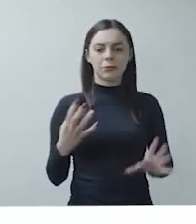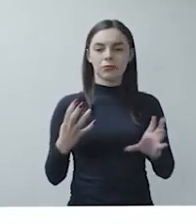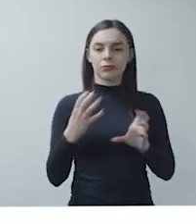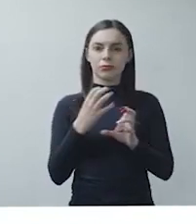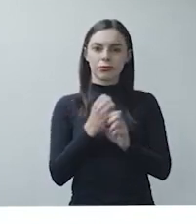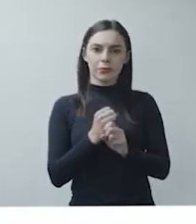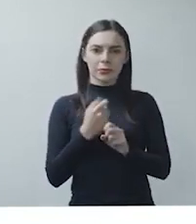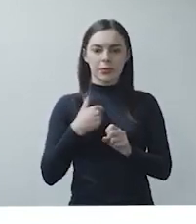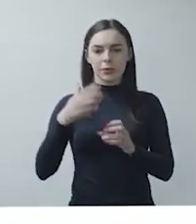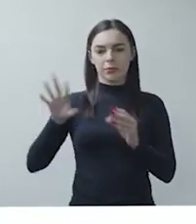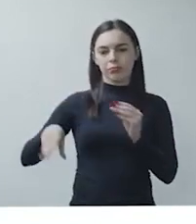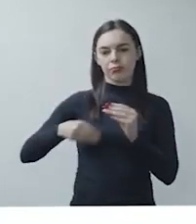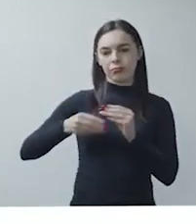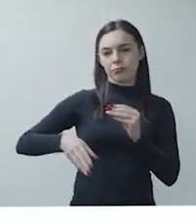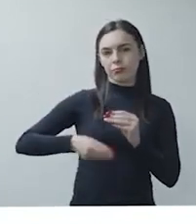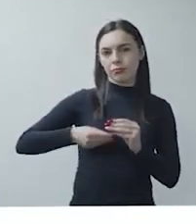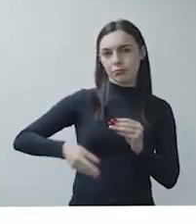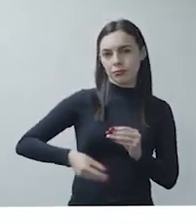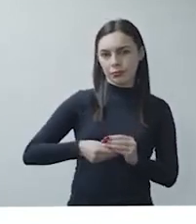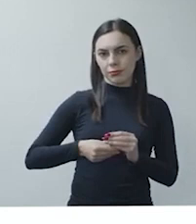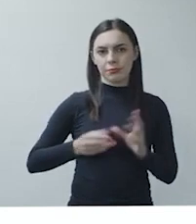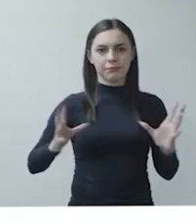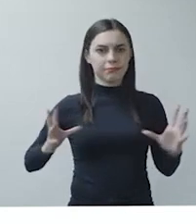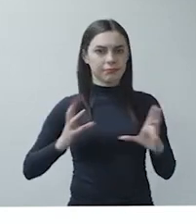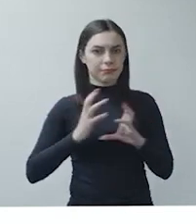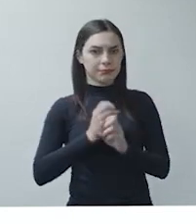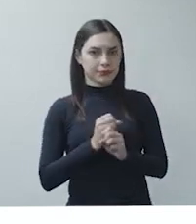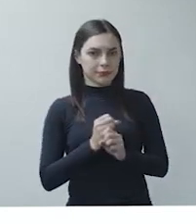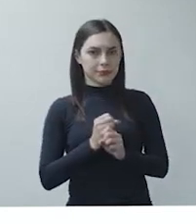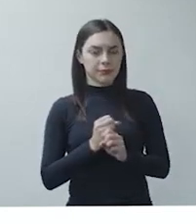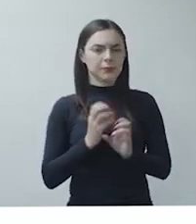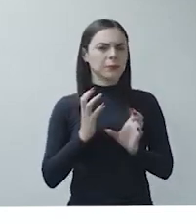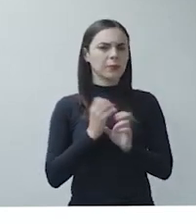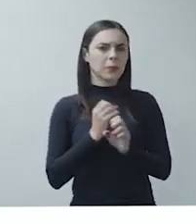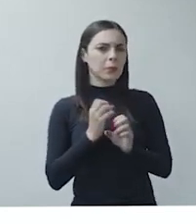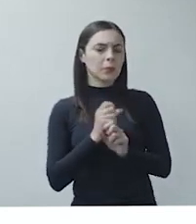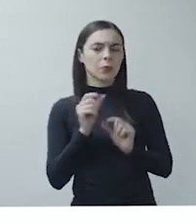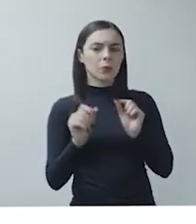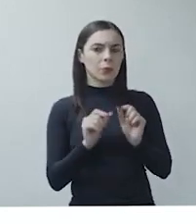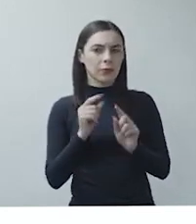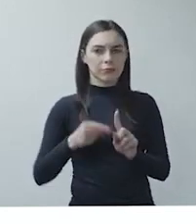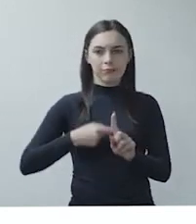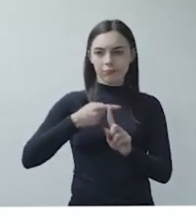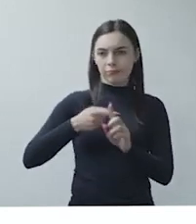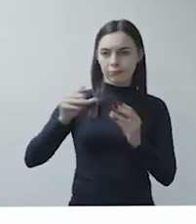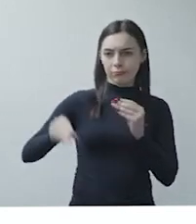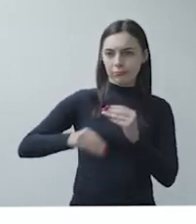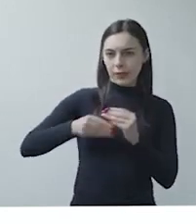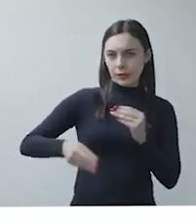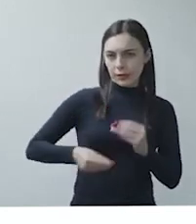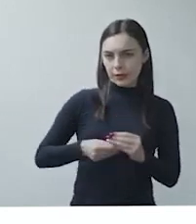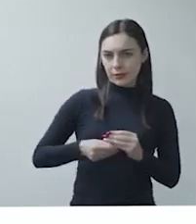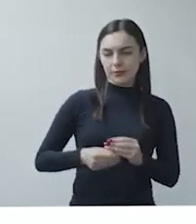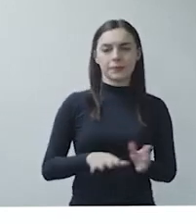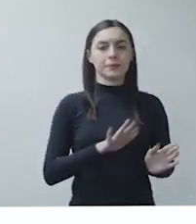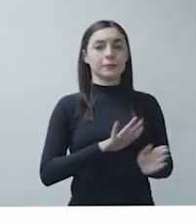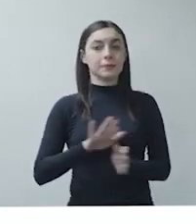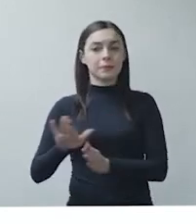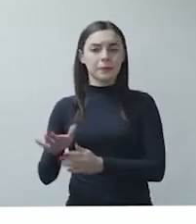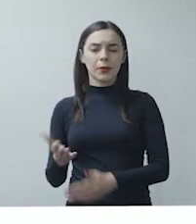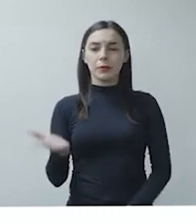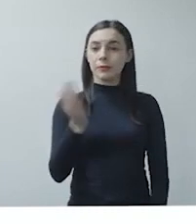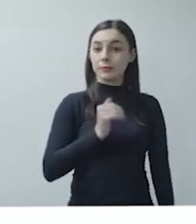eu adicionei, eu juntei. Conta de adição. Vamos para a nossa próxima